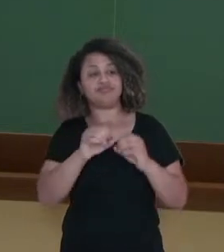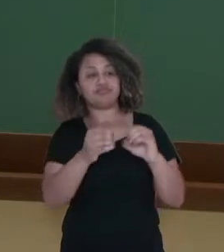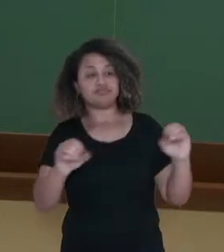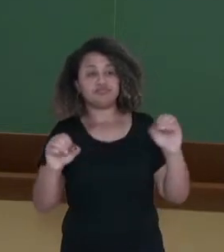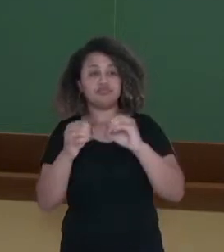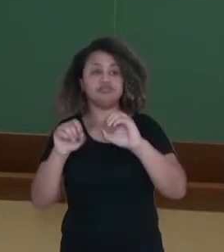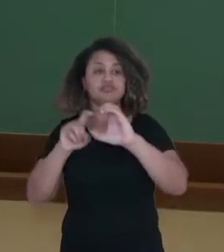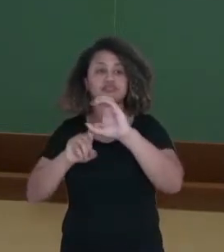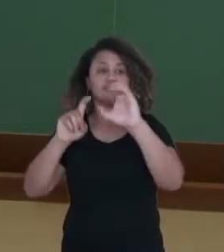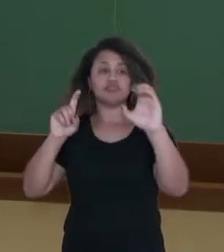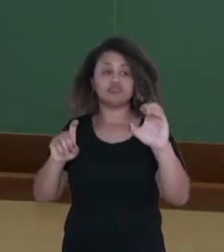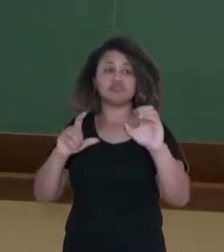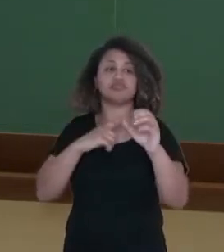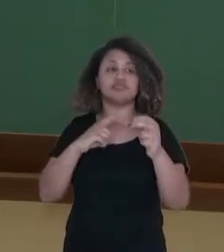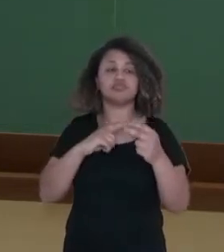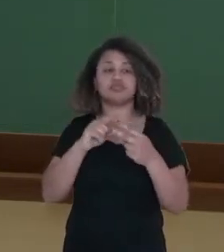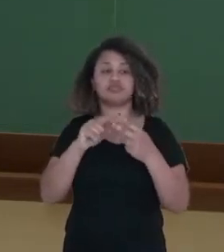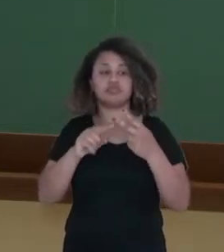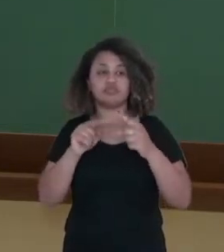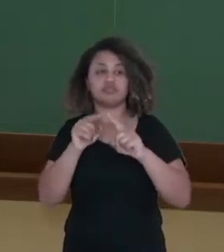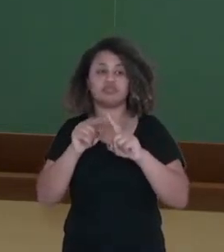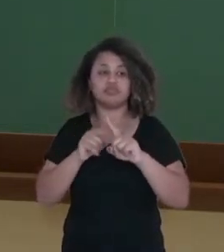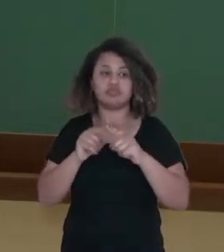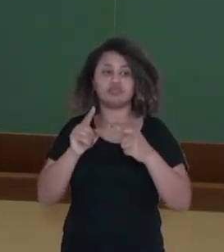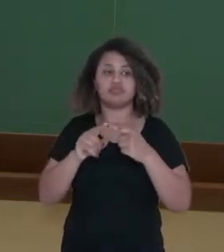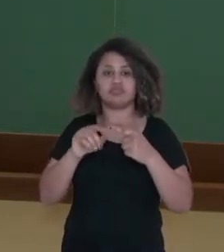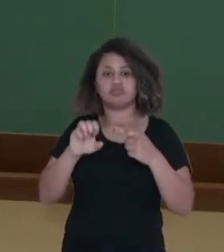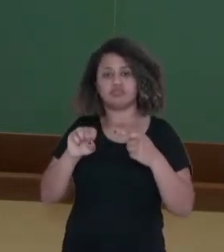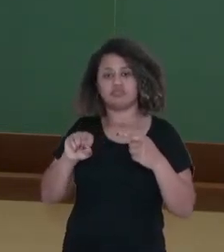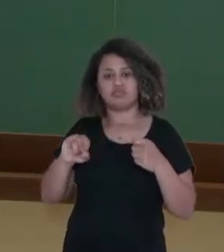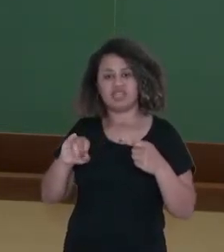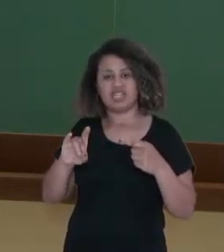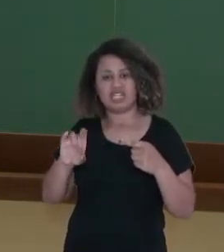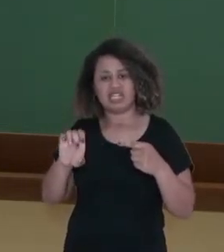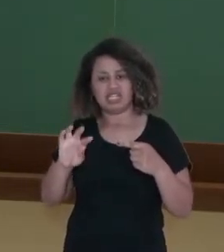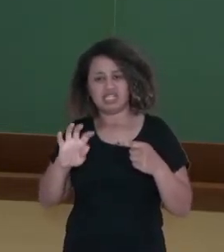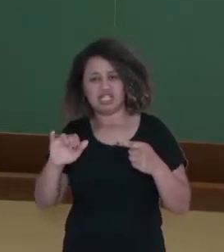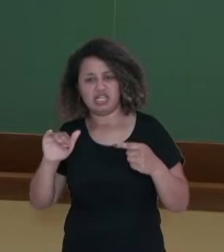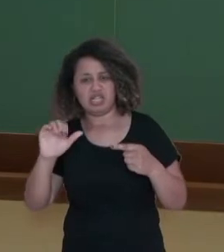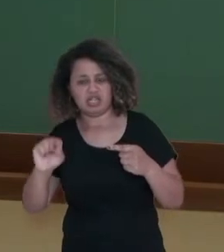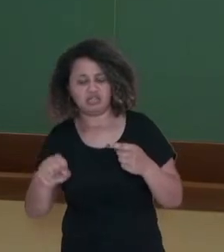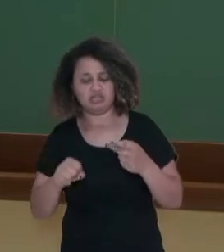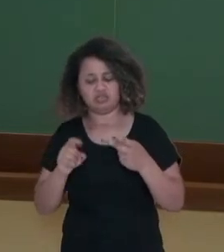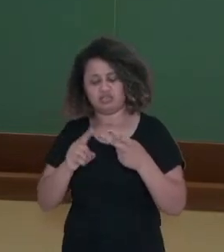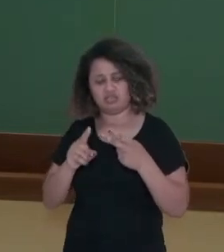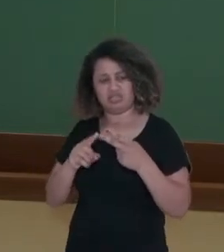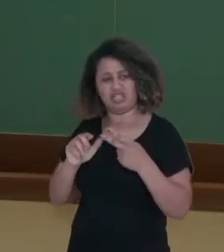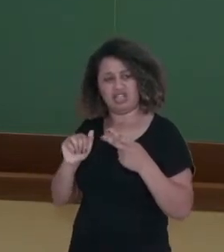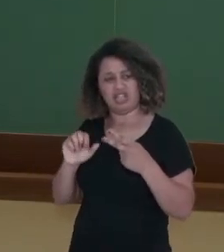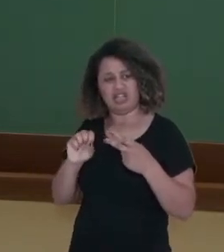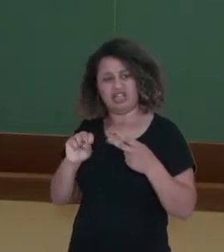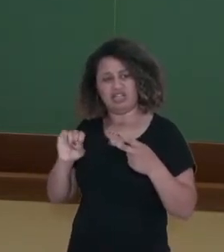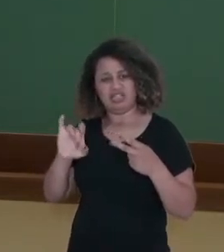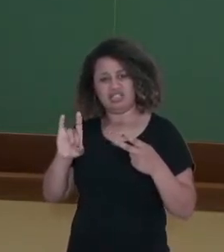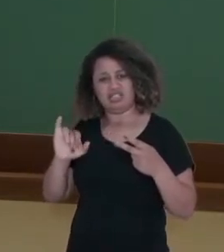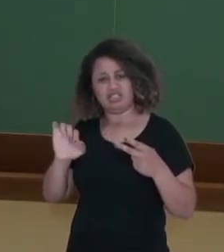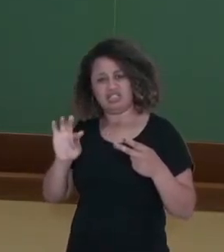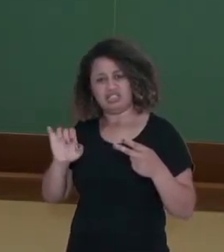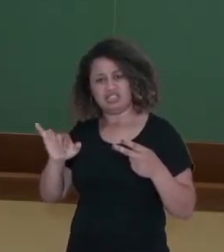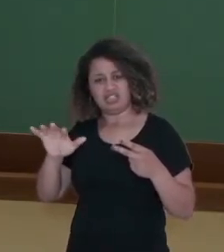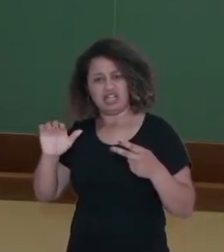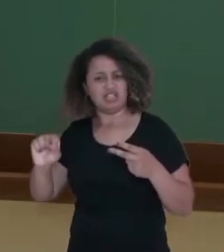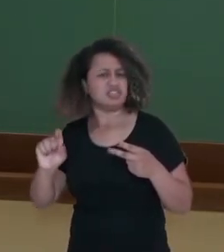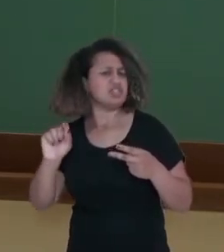coordenadas sindéticas e assindéticas. Opa, sindéticas e assindéticas, vamos ver o que é isso. Antes da